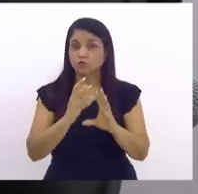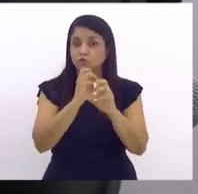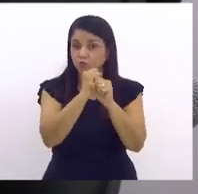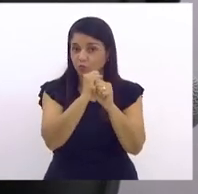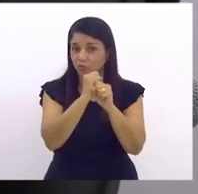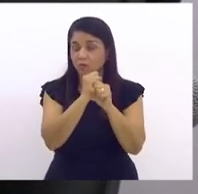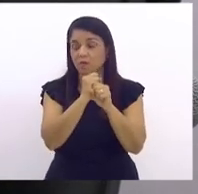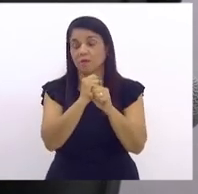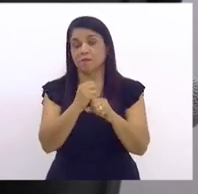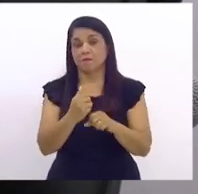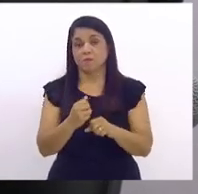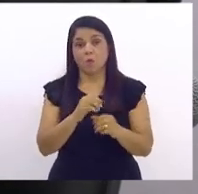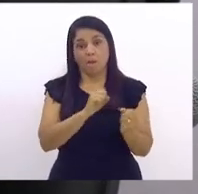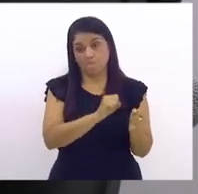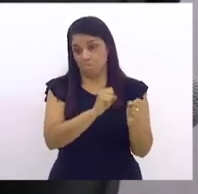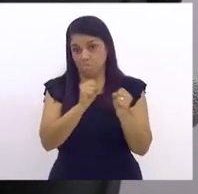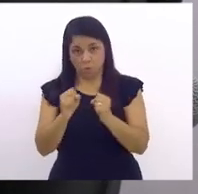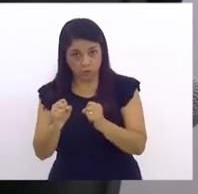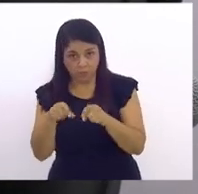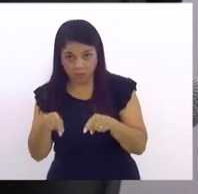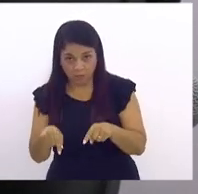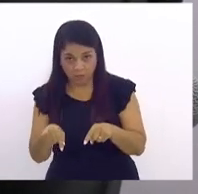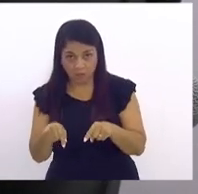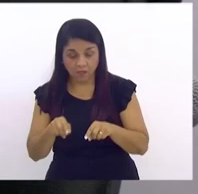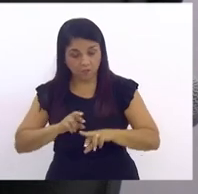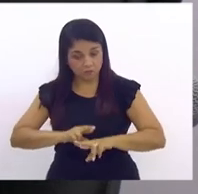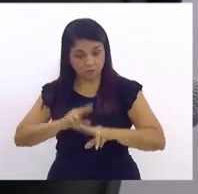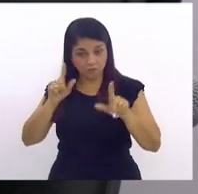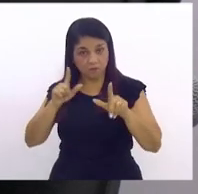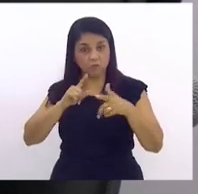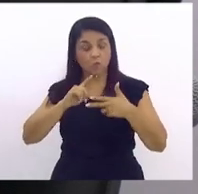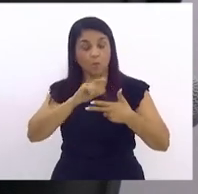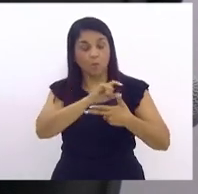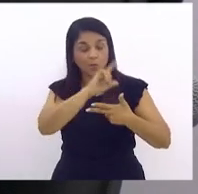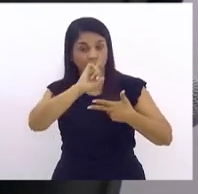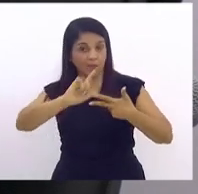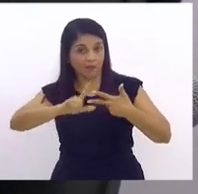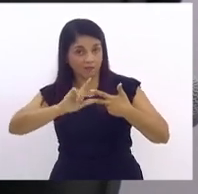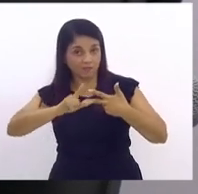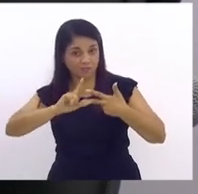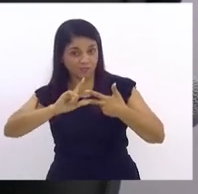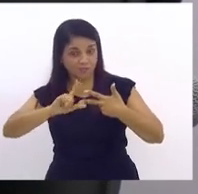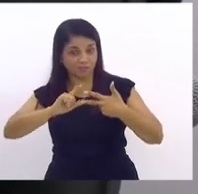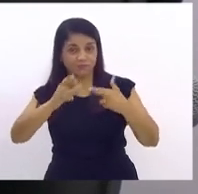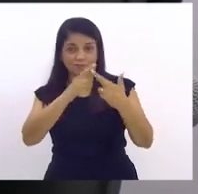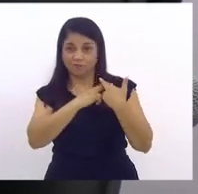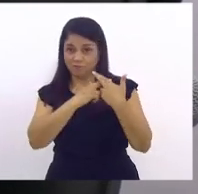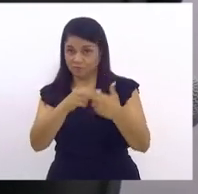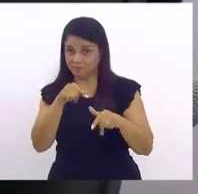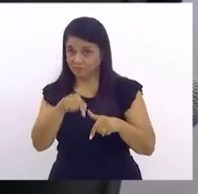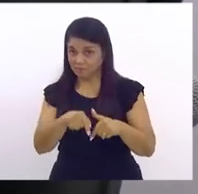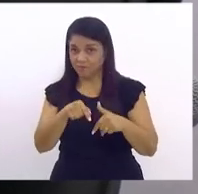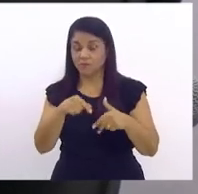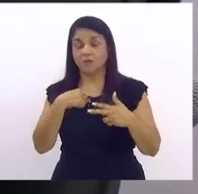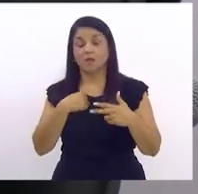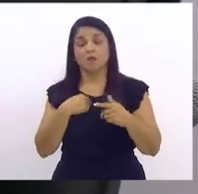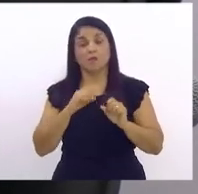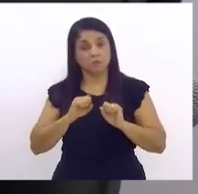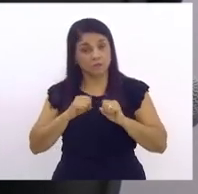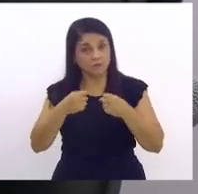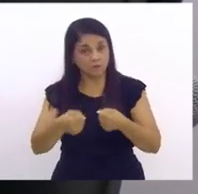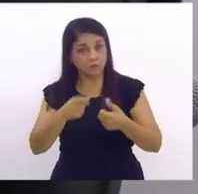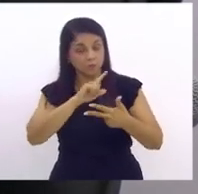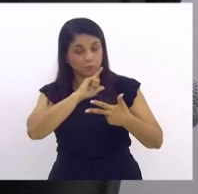não seja poder, ao contrário, é do poder legislativo, e aí eu me feri à tese de que o poder legislativo teria capacidade